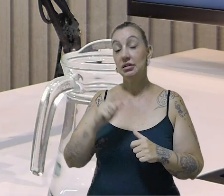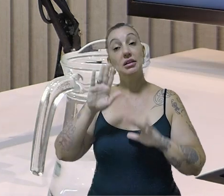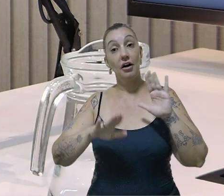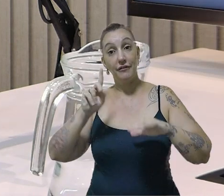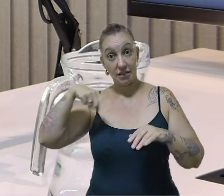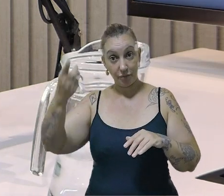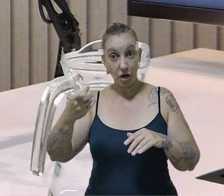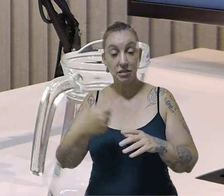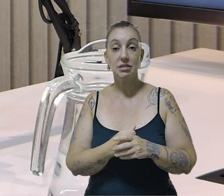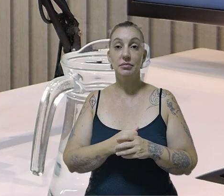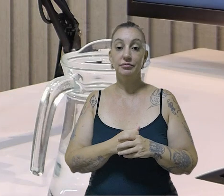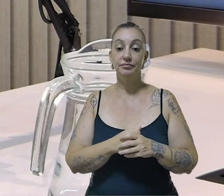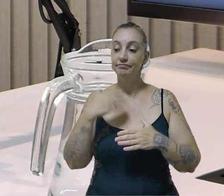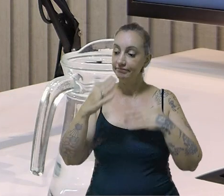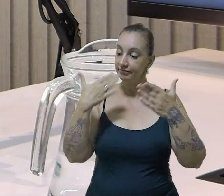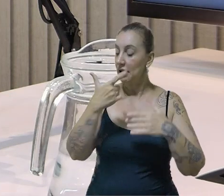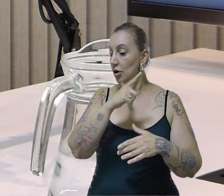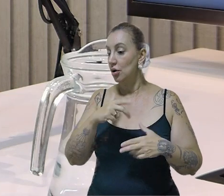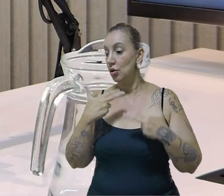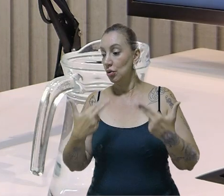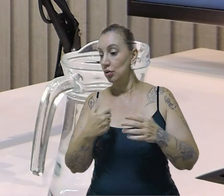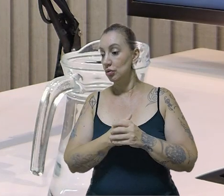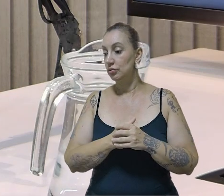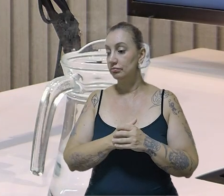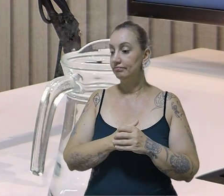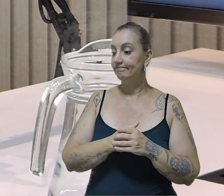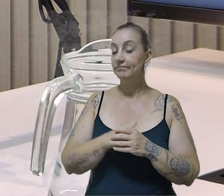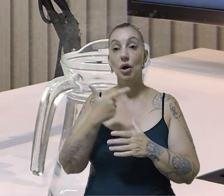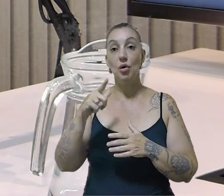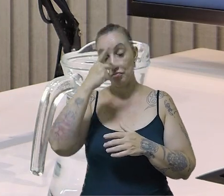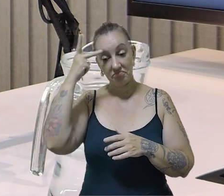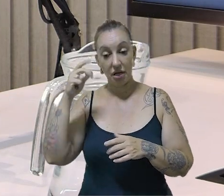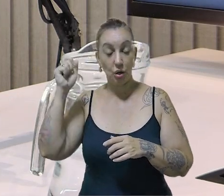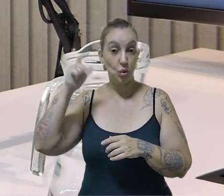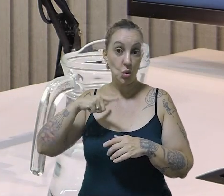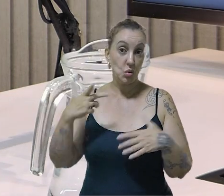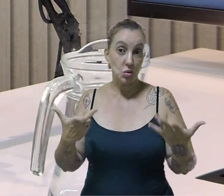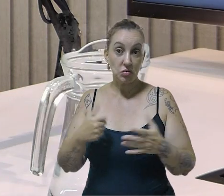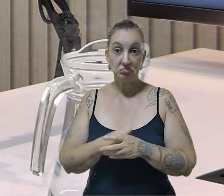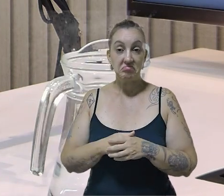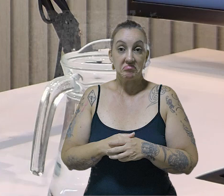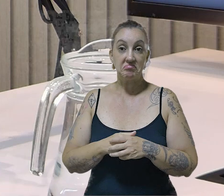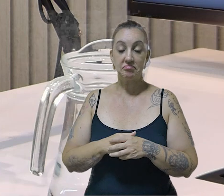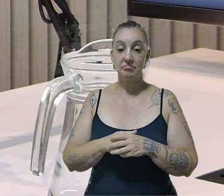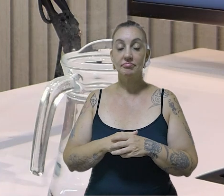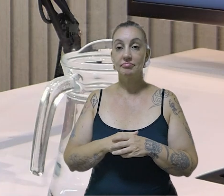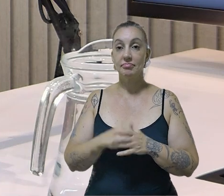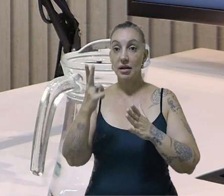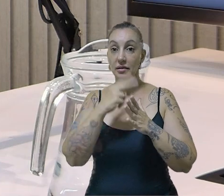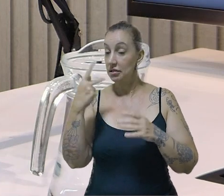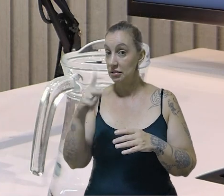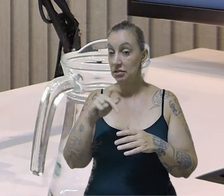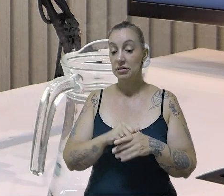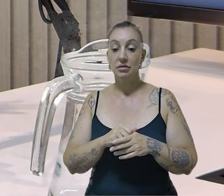na próxima turnê a gente desenvolva uma outra coisa ele desenvolve alguma coisa com outro artista da luz e tal e aí o Execute que é o caso assim o desenho do